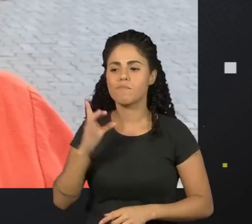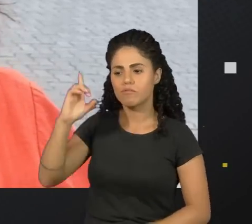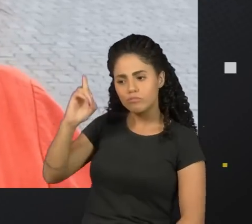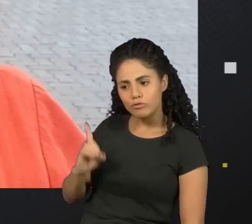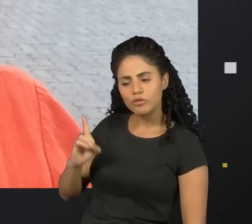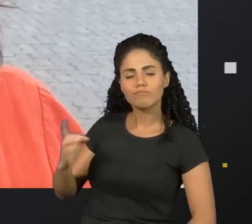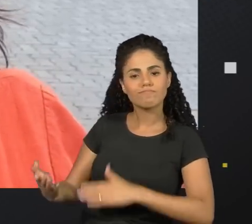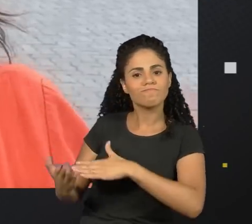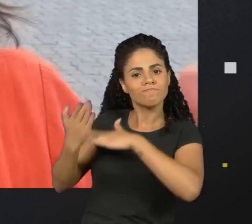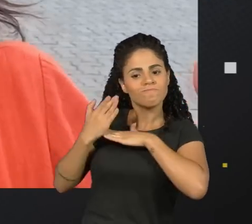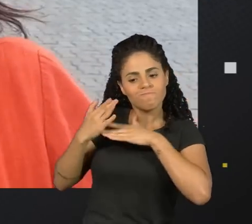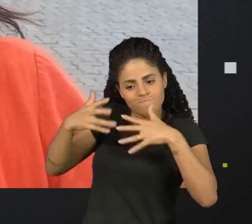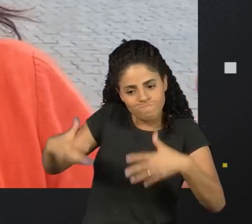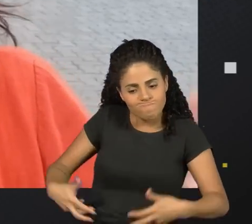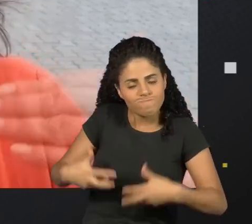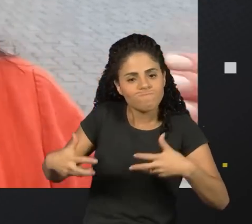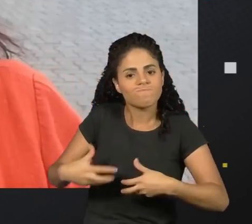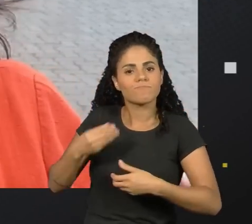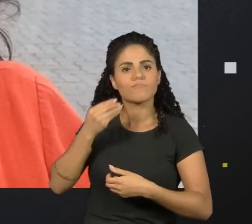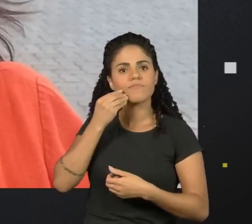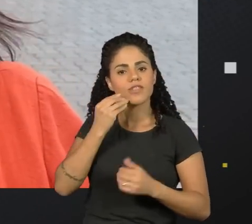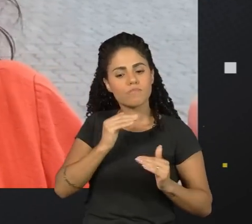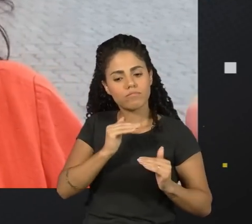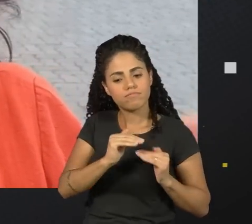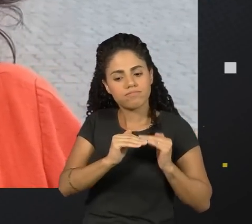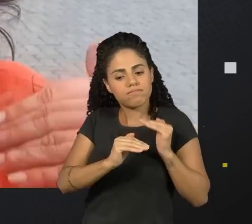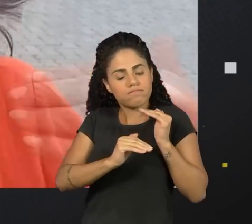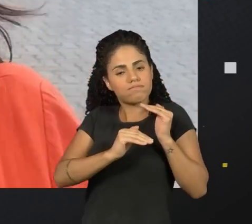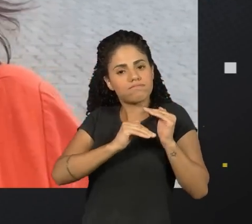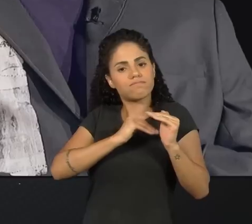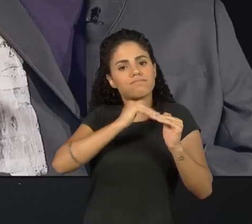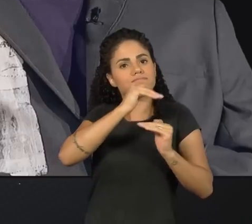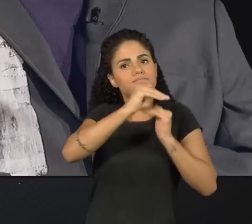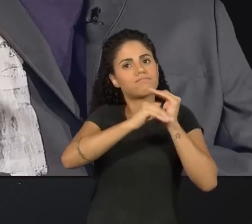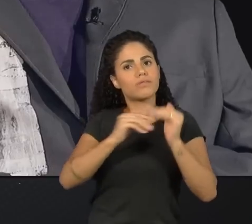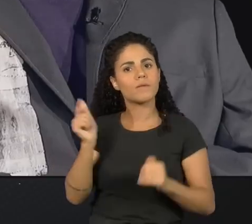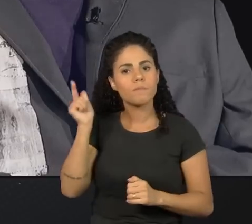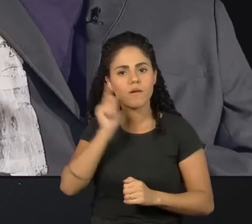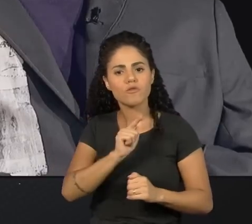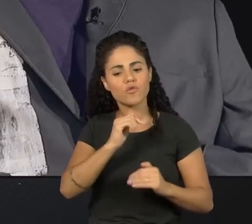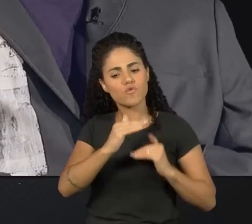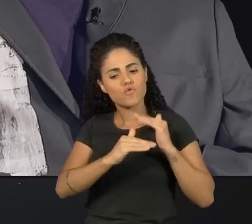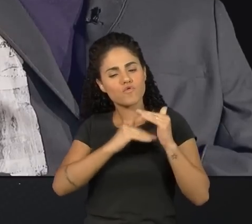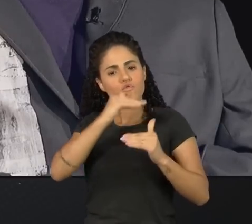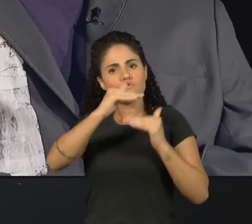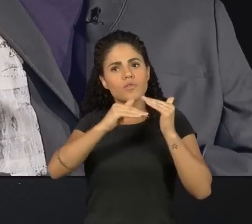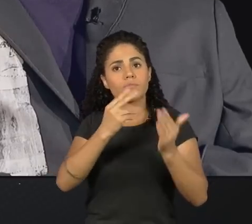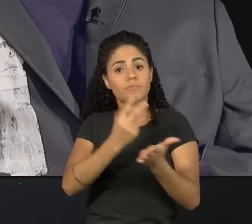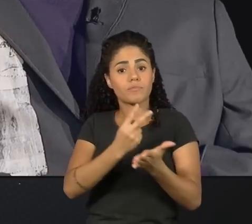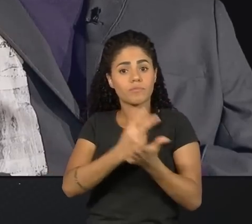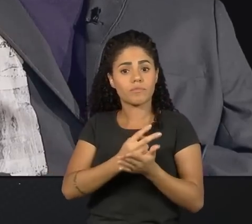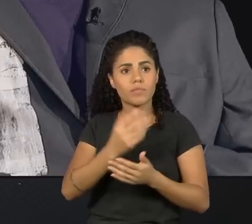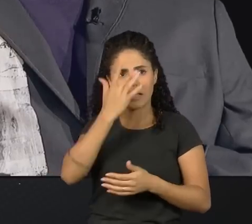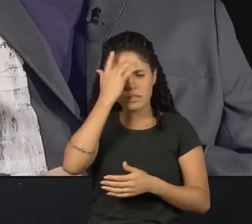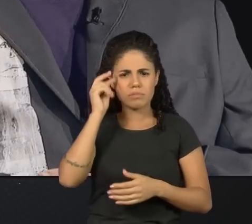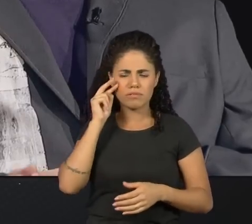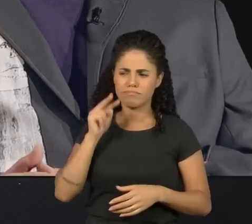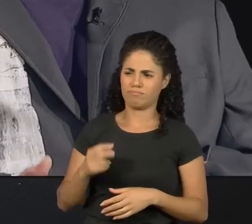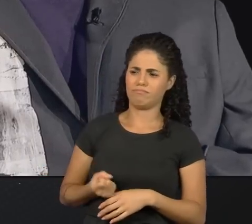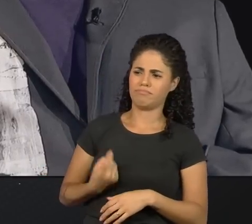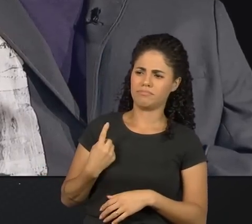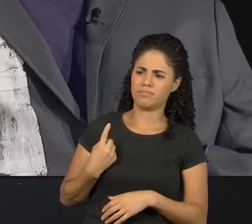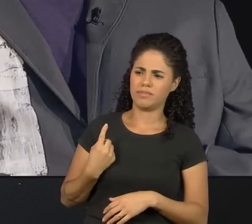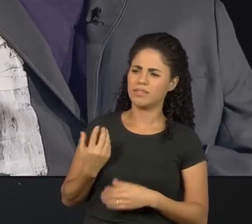diretor que nos leva a nos modificarmos, a crescermos, né? E aí o pessoal acha estranho quando ele